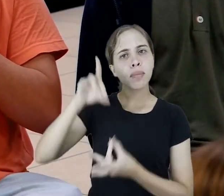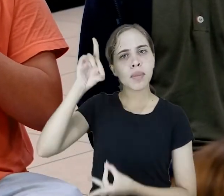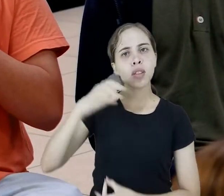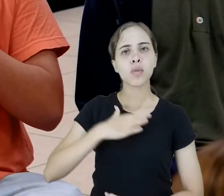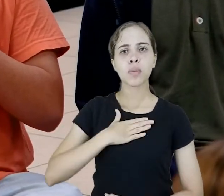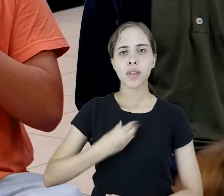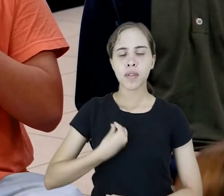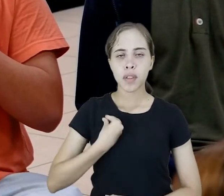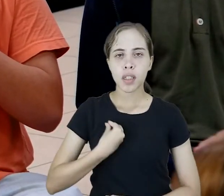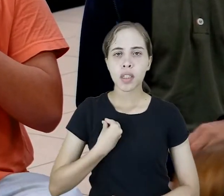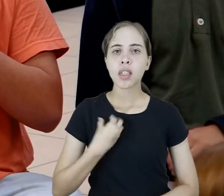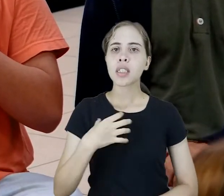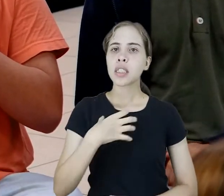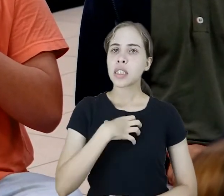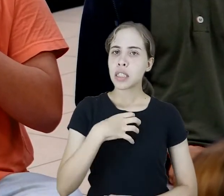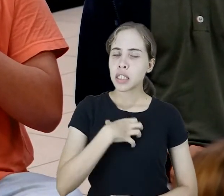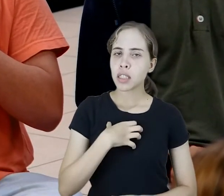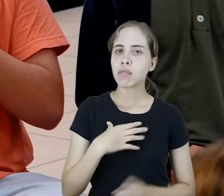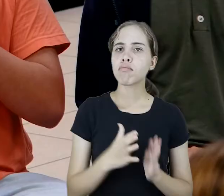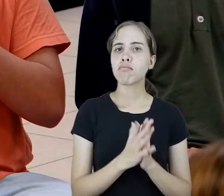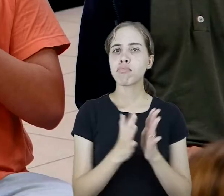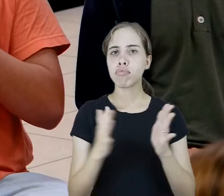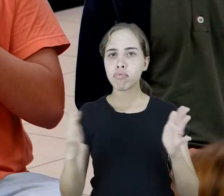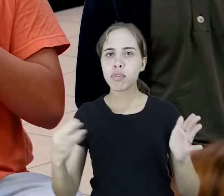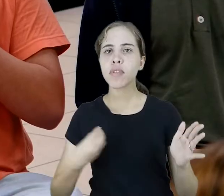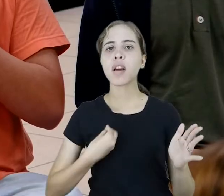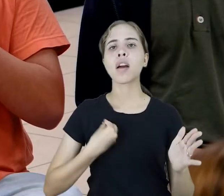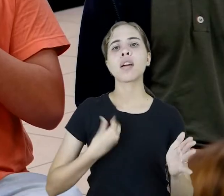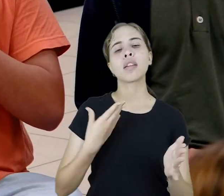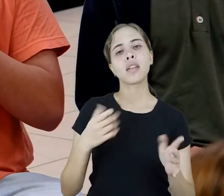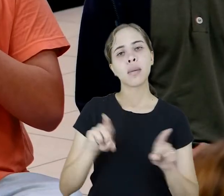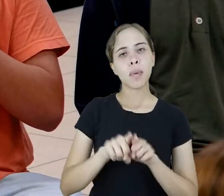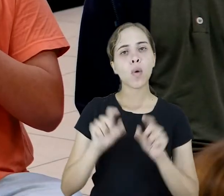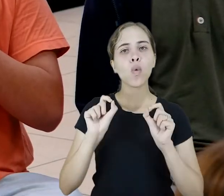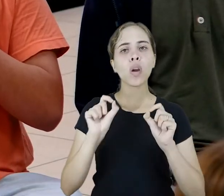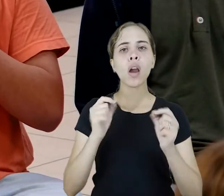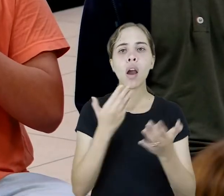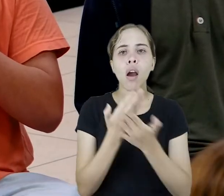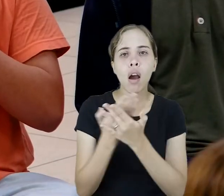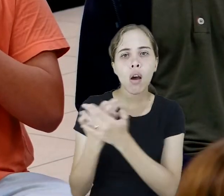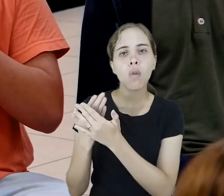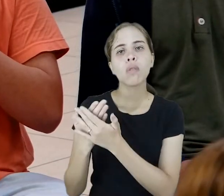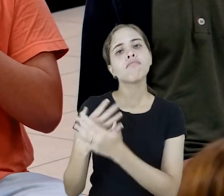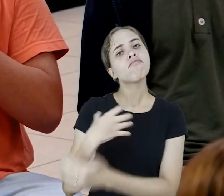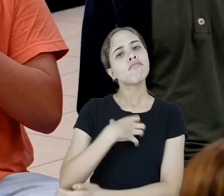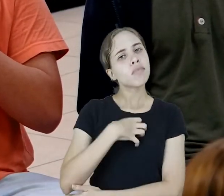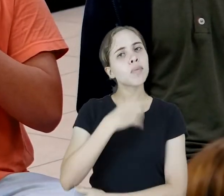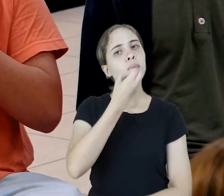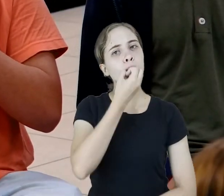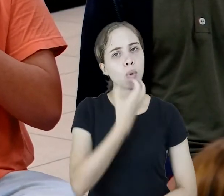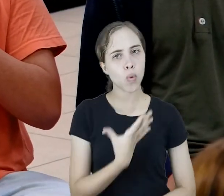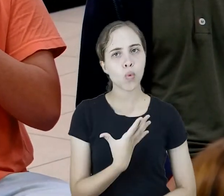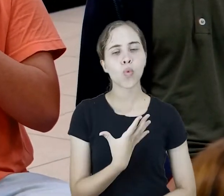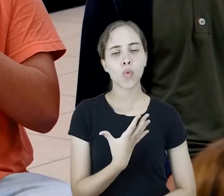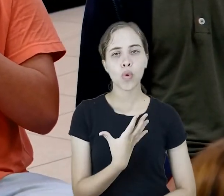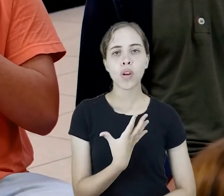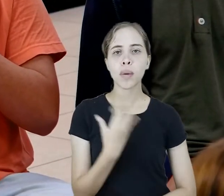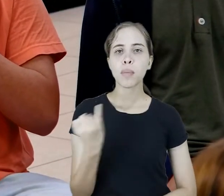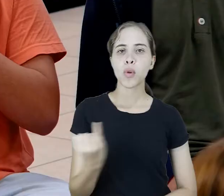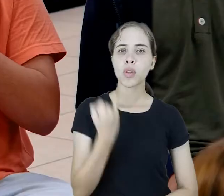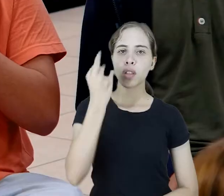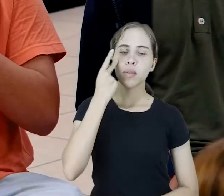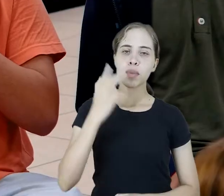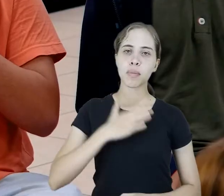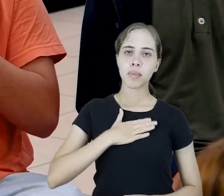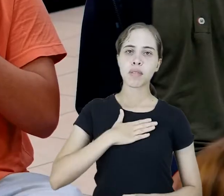vida, pude sentir durante as aulas, e foi um sentimento muito bom e muito importante para mim